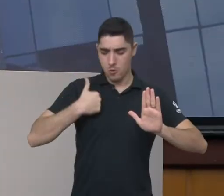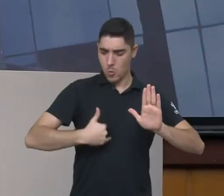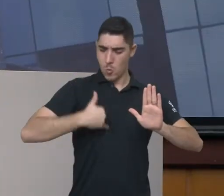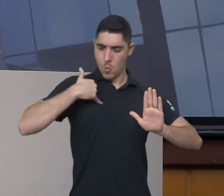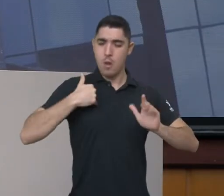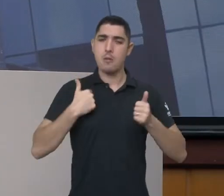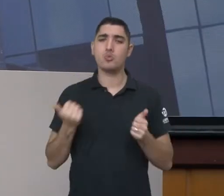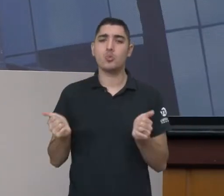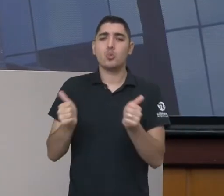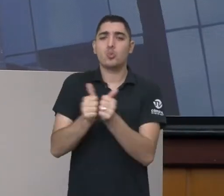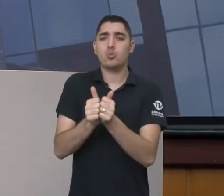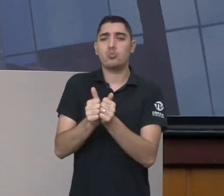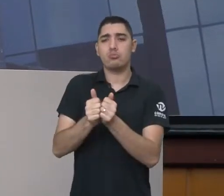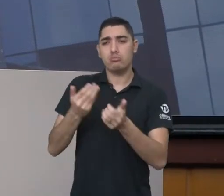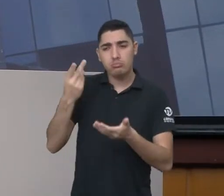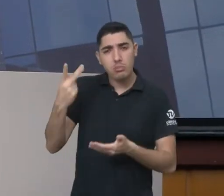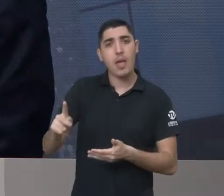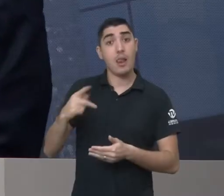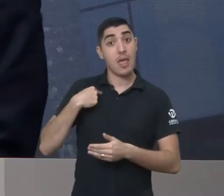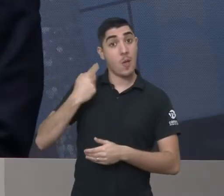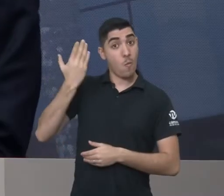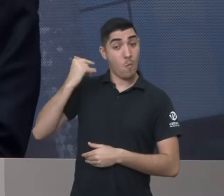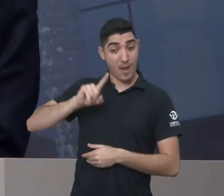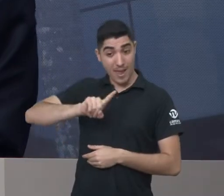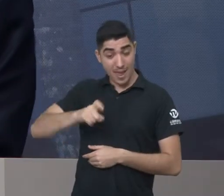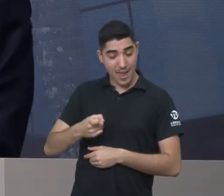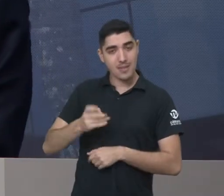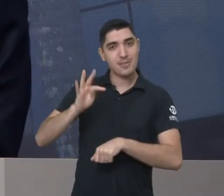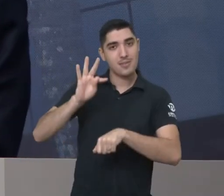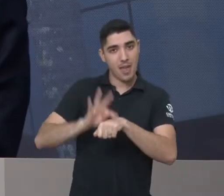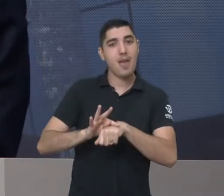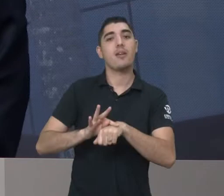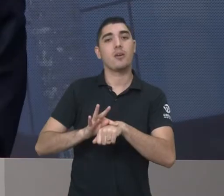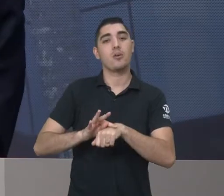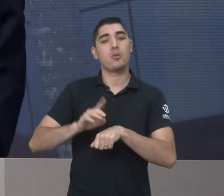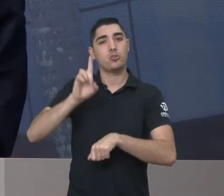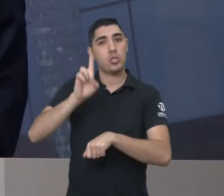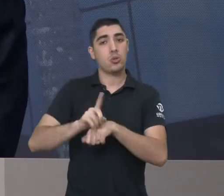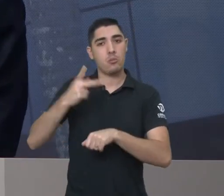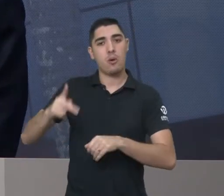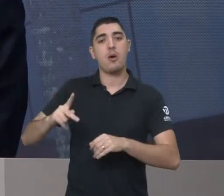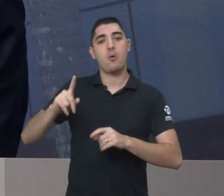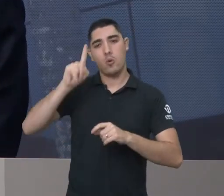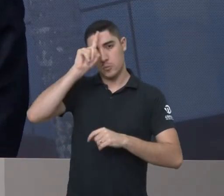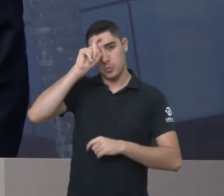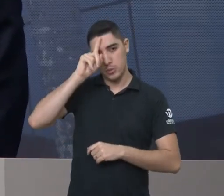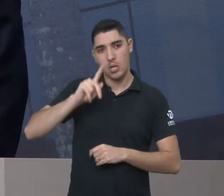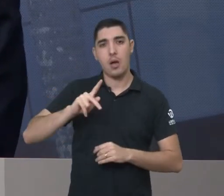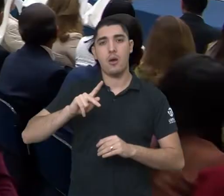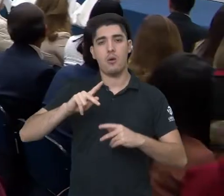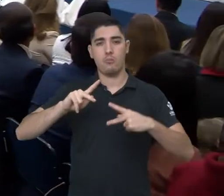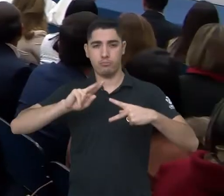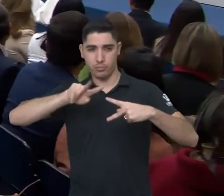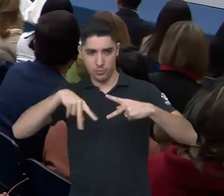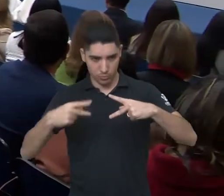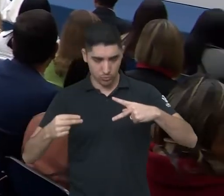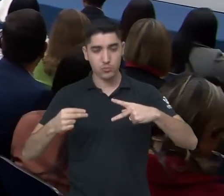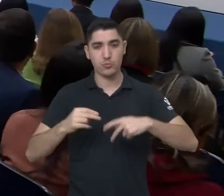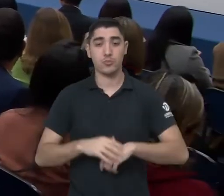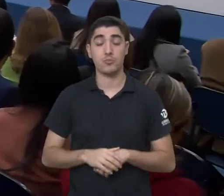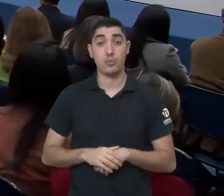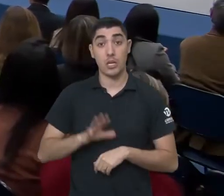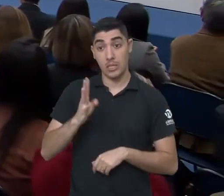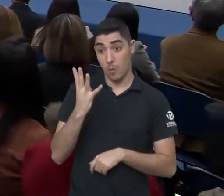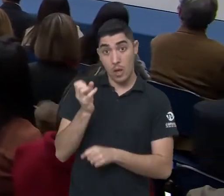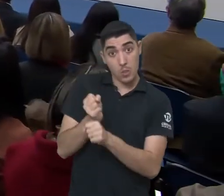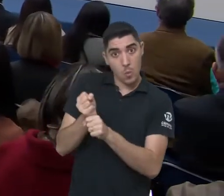fazer parte da história da congregação, quando atuou como diretor técnico do Hospital Pio XII. Durante 4 anos